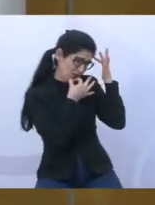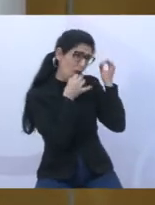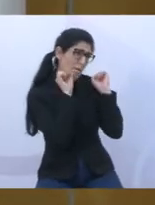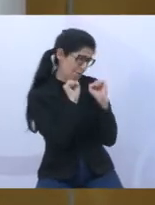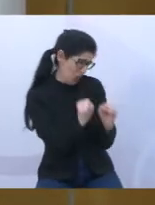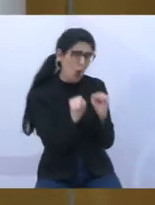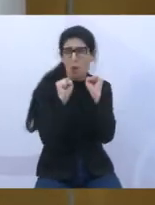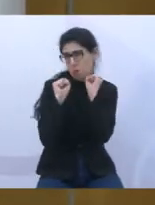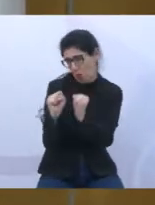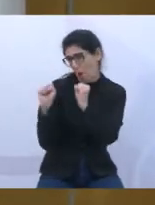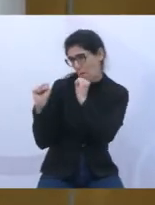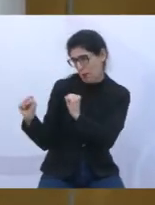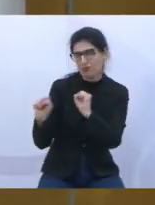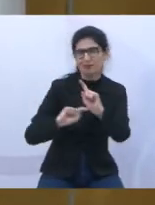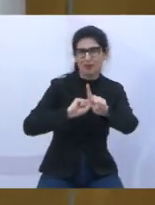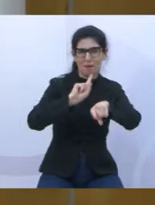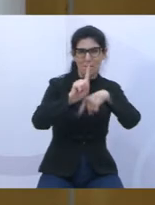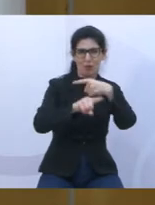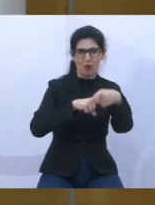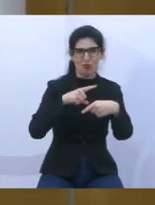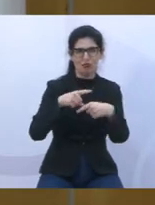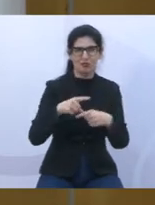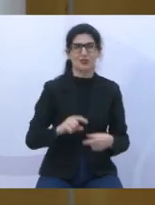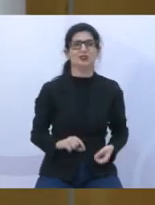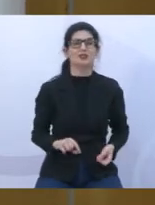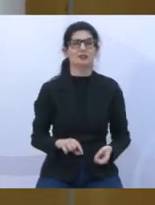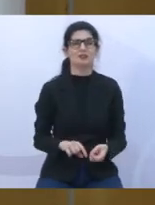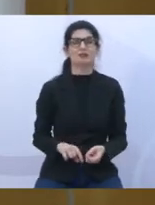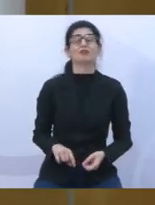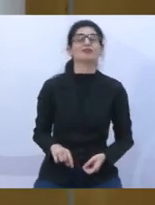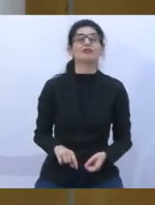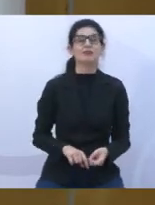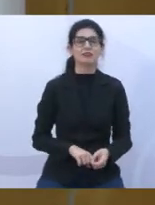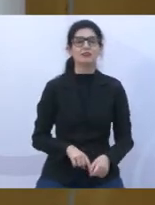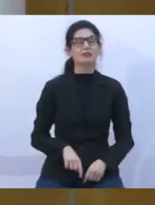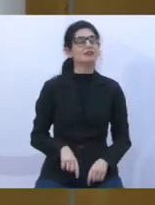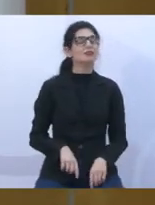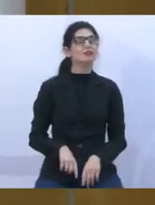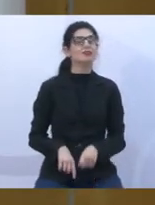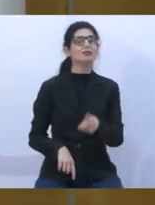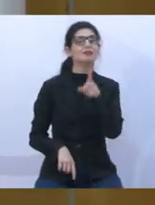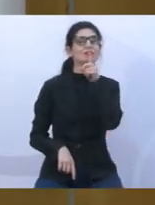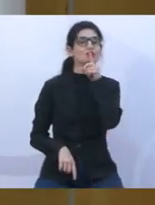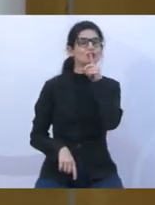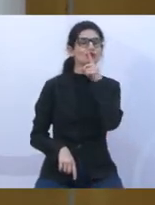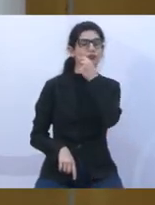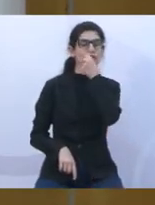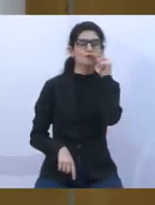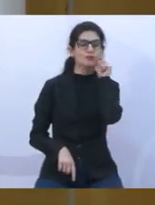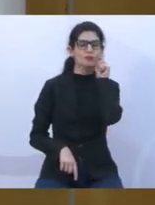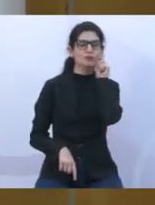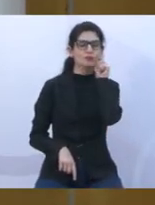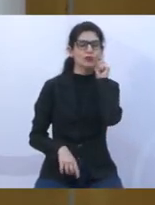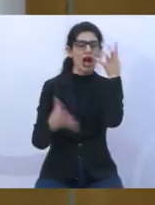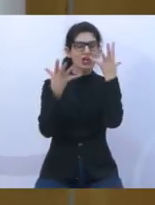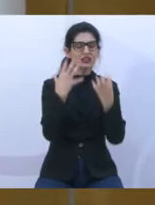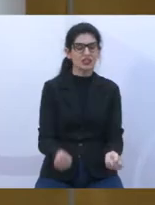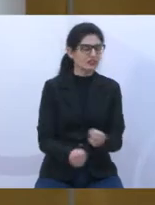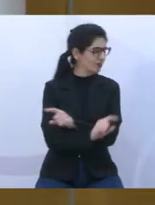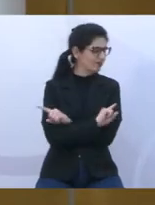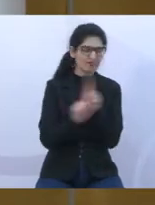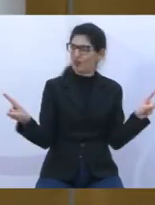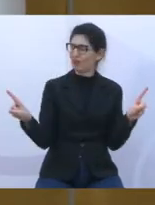que com essa que que essas opiniões que essa sugestões seja inclusa no orçamento da cidade